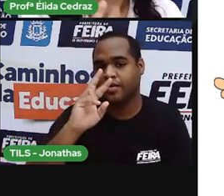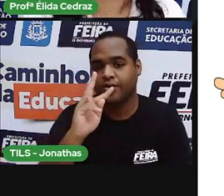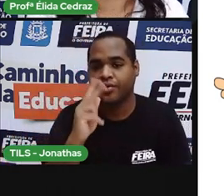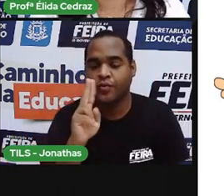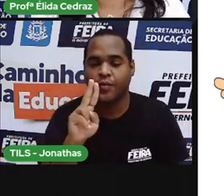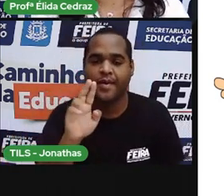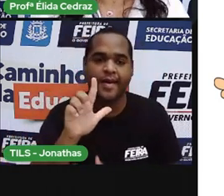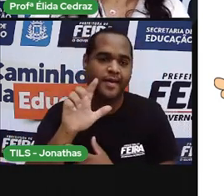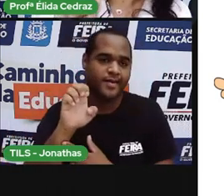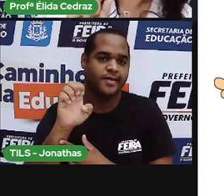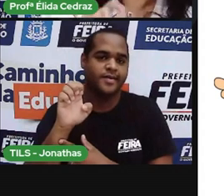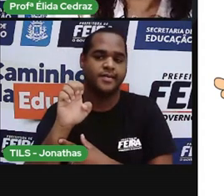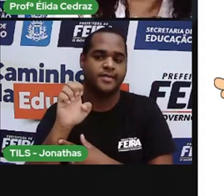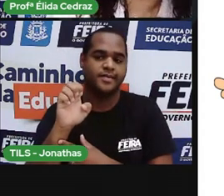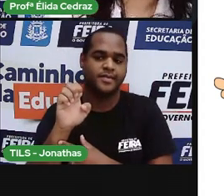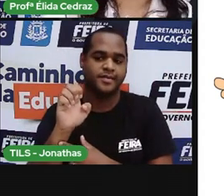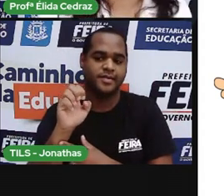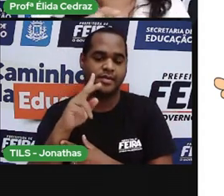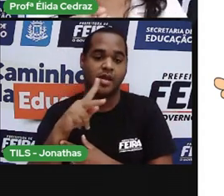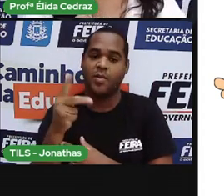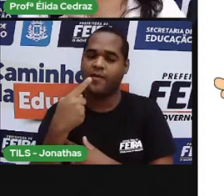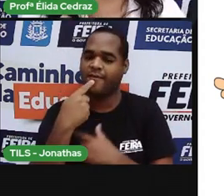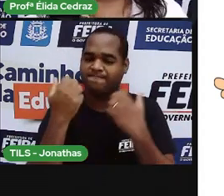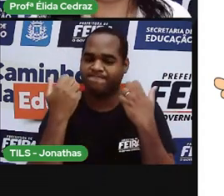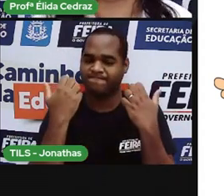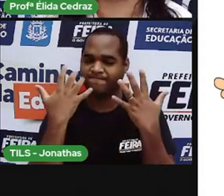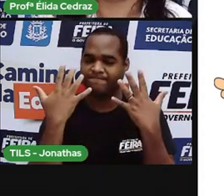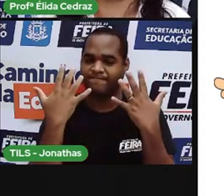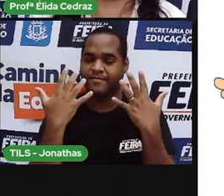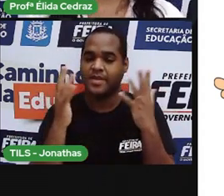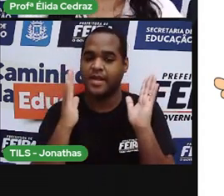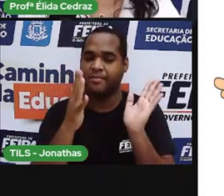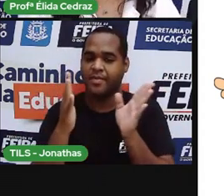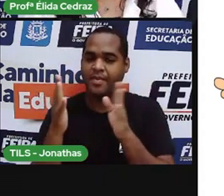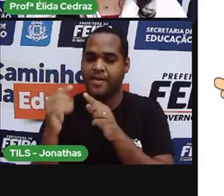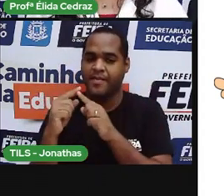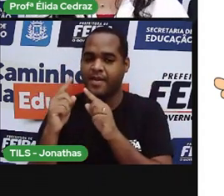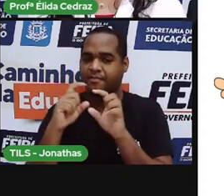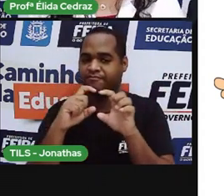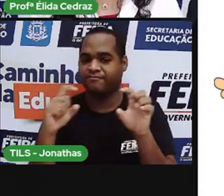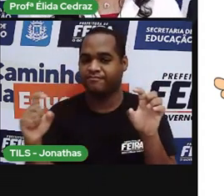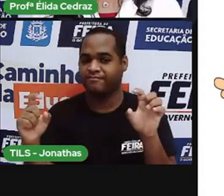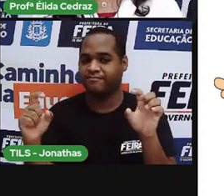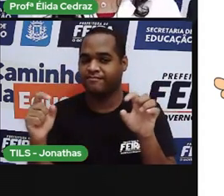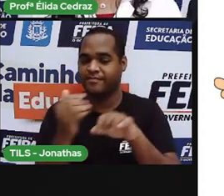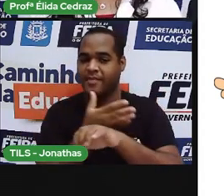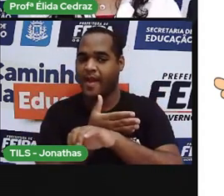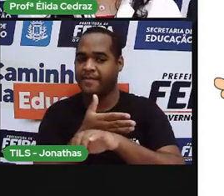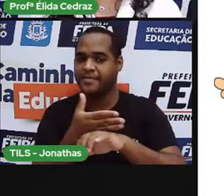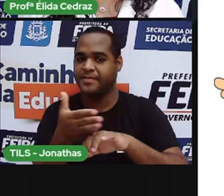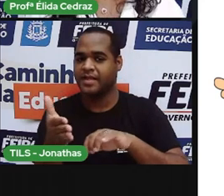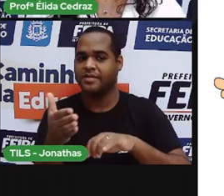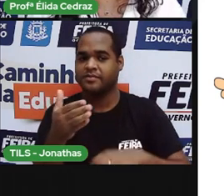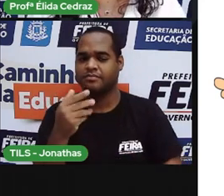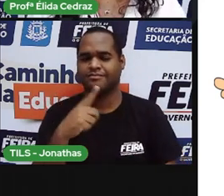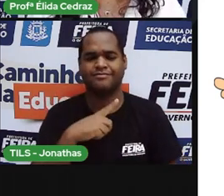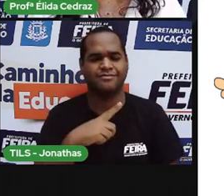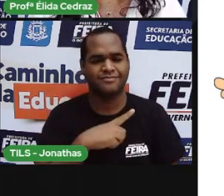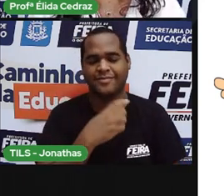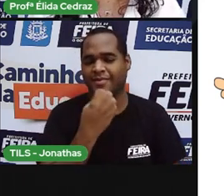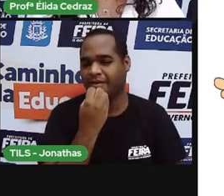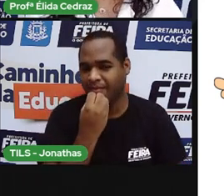chulé. E a Pró deixou esse pedacinho em branco porque existem palavras